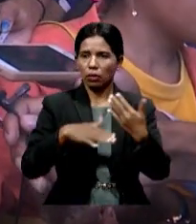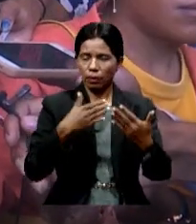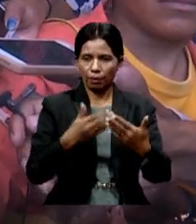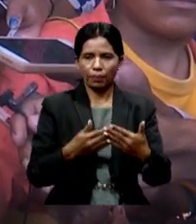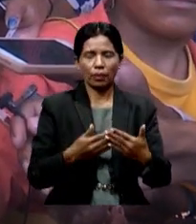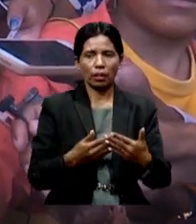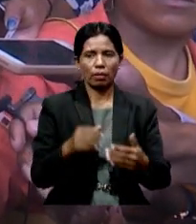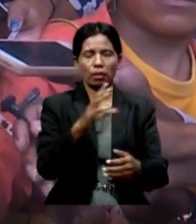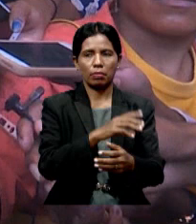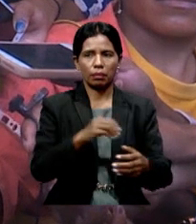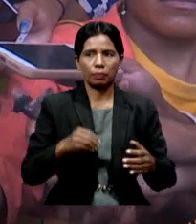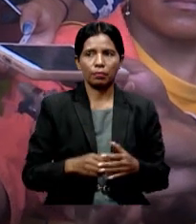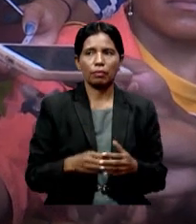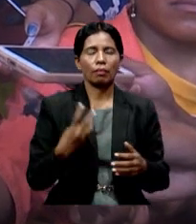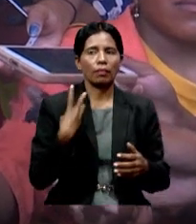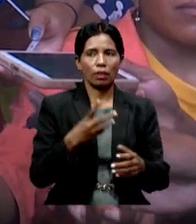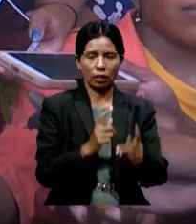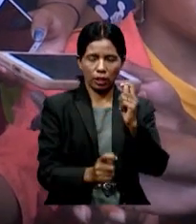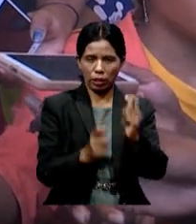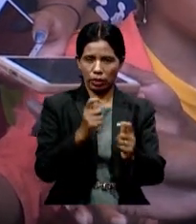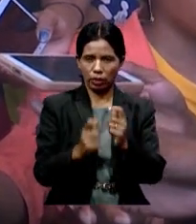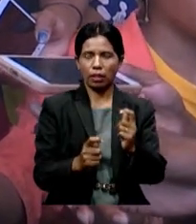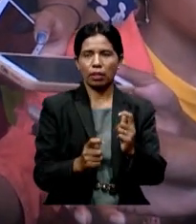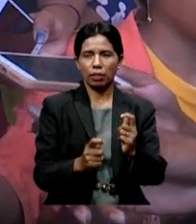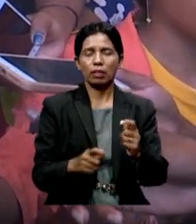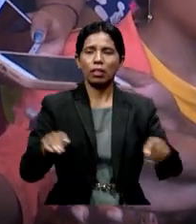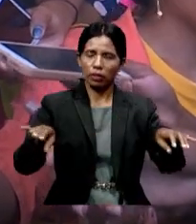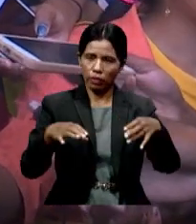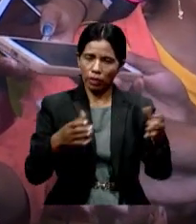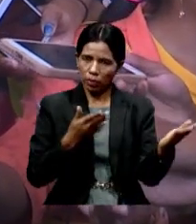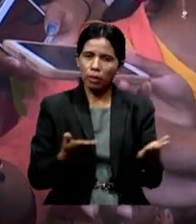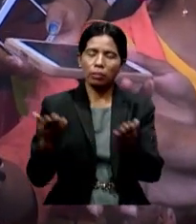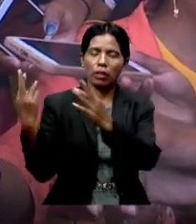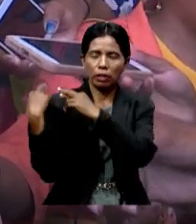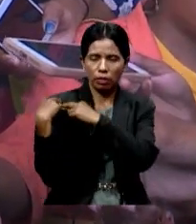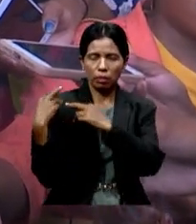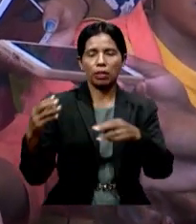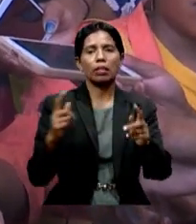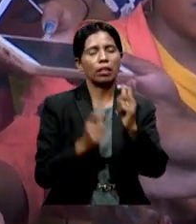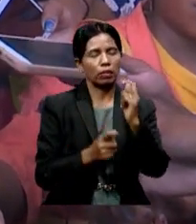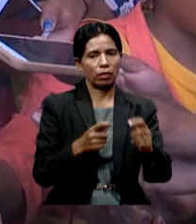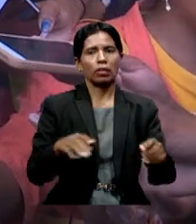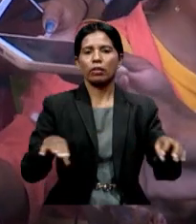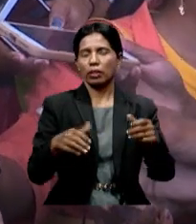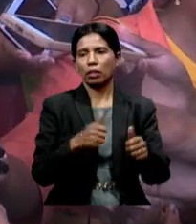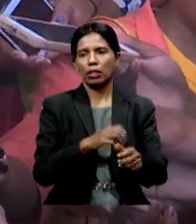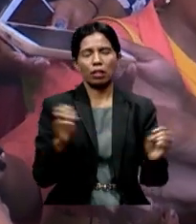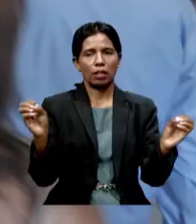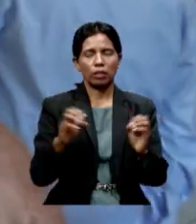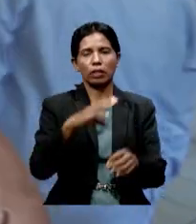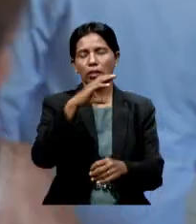mais passar no mais, né? E de né, tribunal de serviço, né? Outro dia, né? Ba órgão se ele com o serviço lá, só na